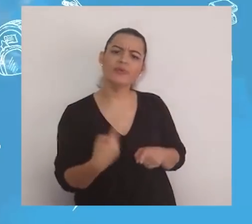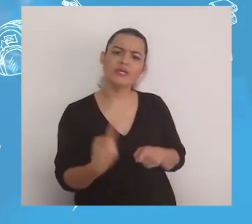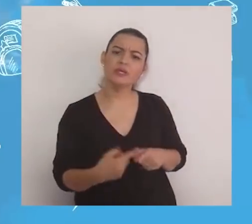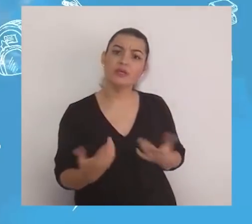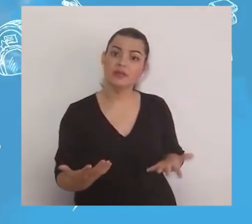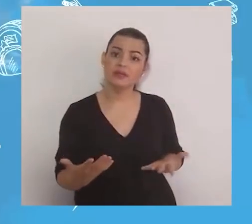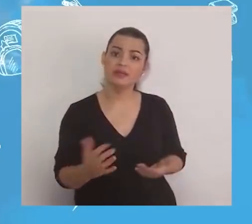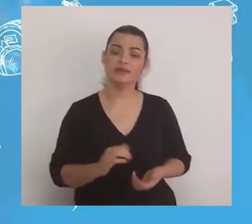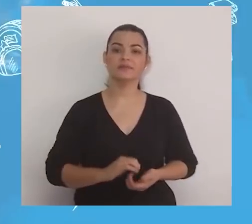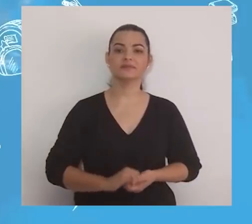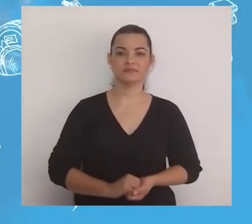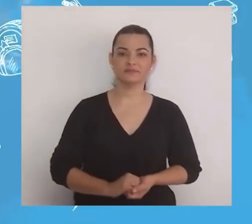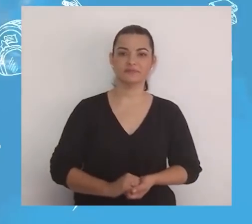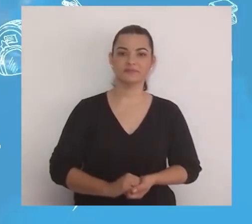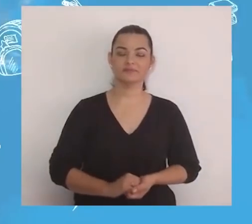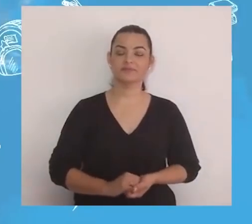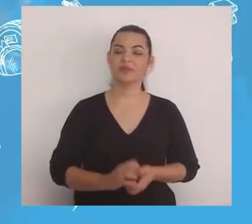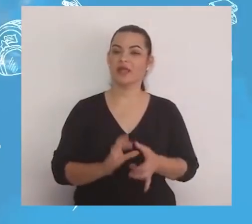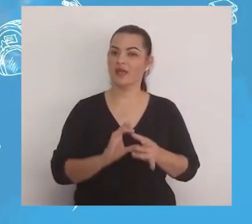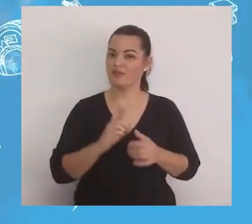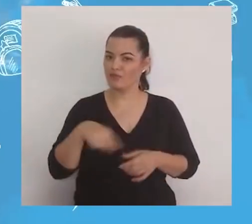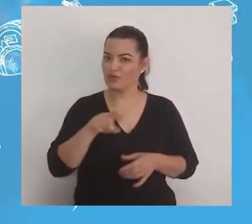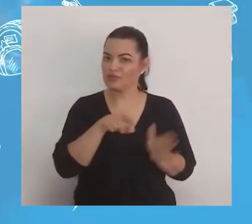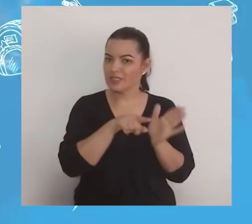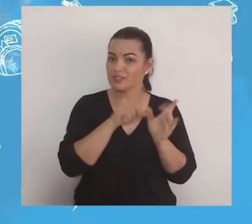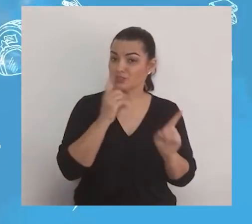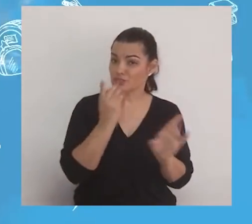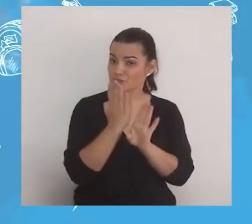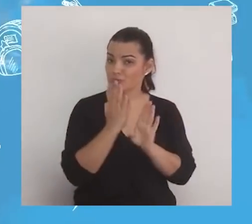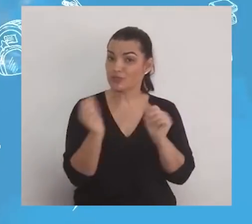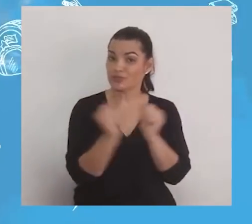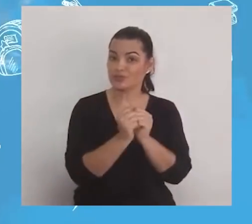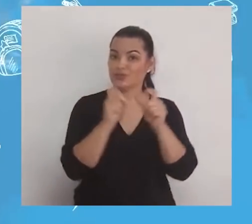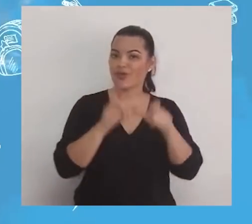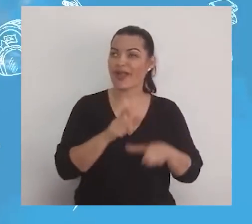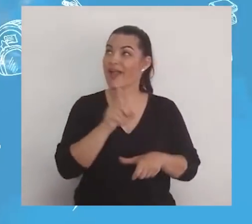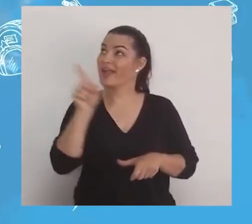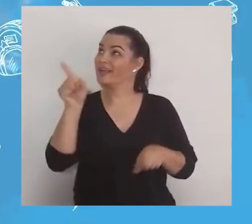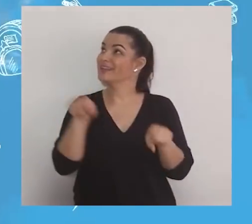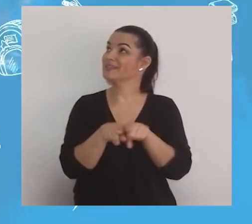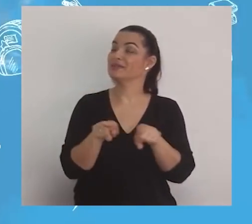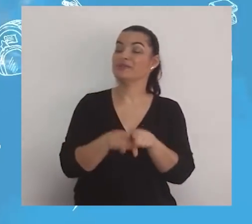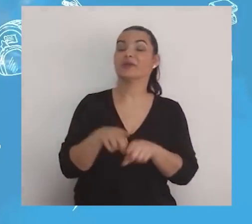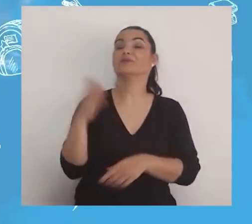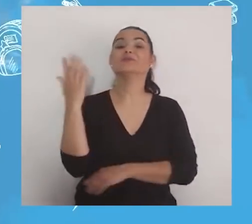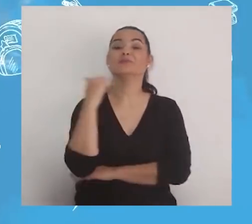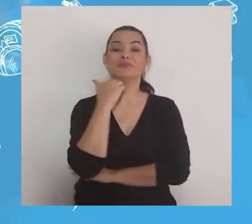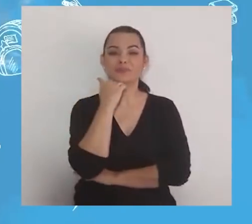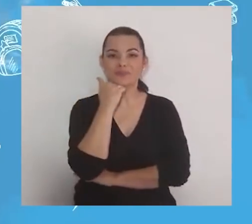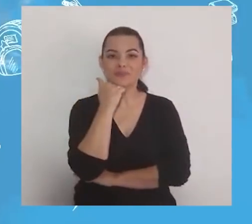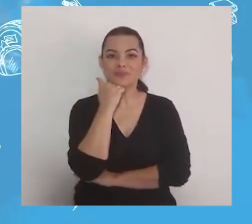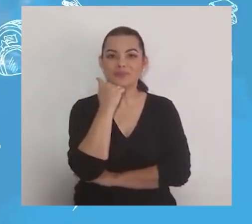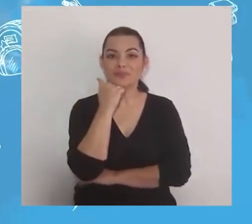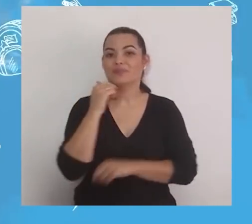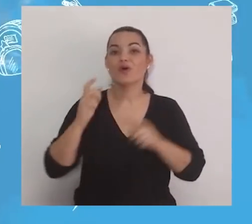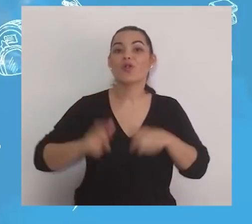Padre Bento, também situado aí na região mais central de